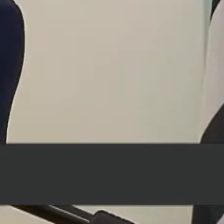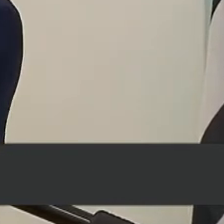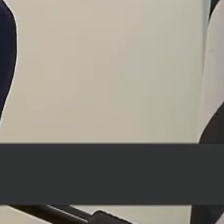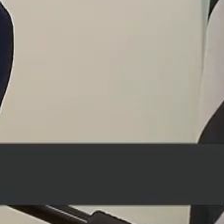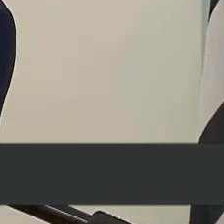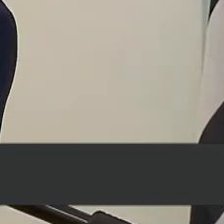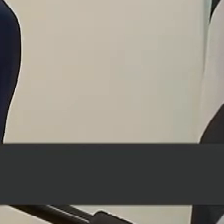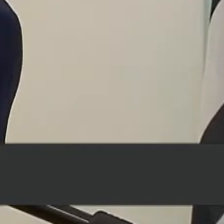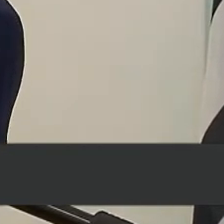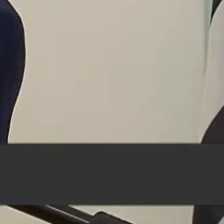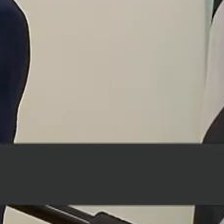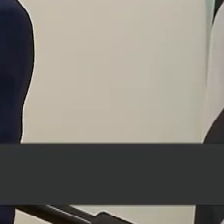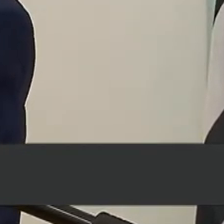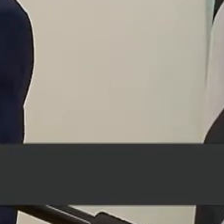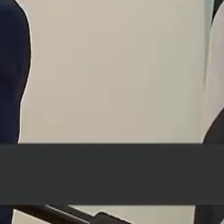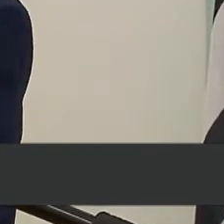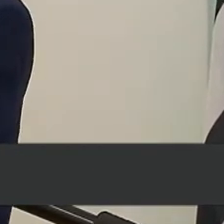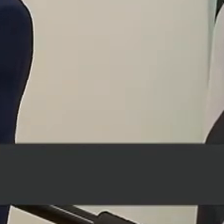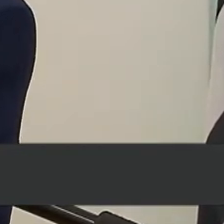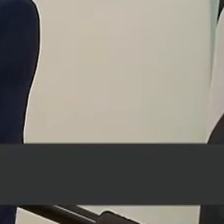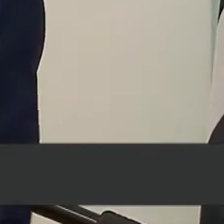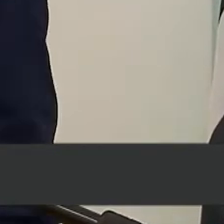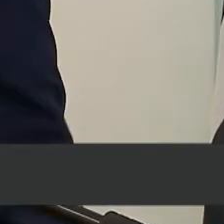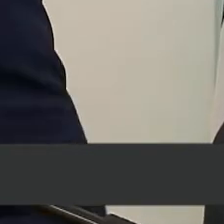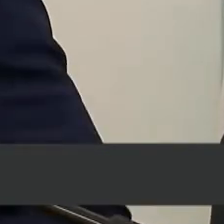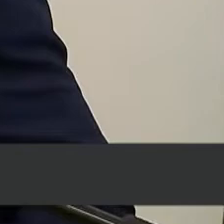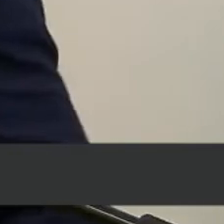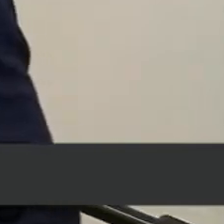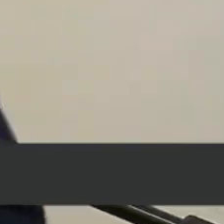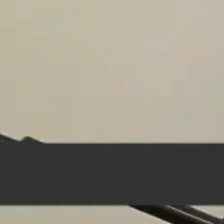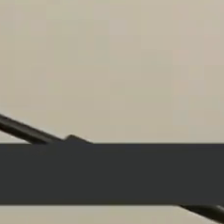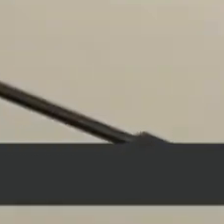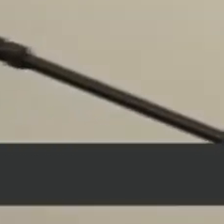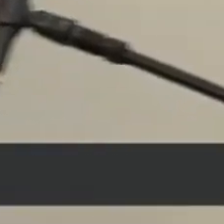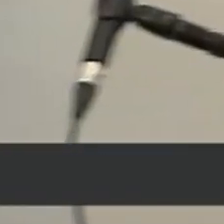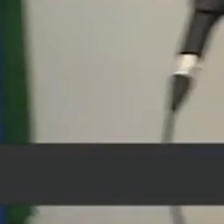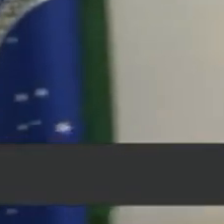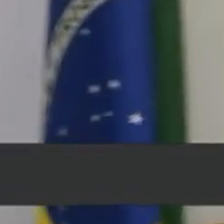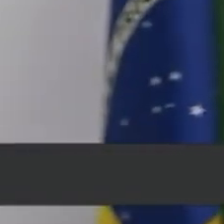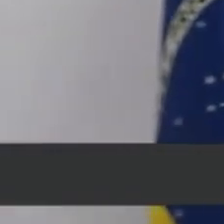pelo grande trabalho, e cumprimentando o Bruno e o Fleury. Muito obrigado.